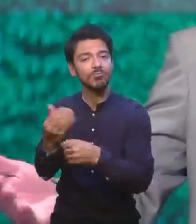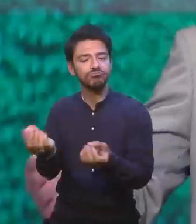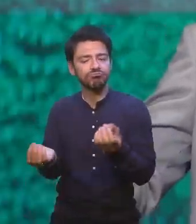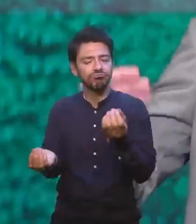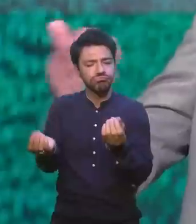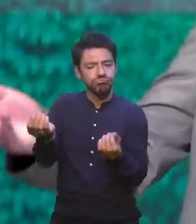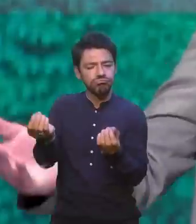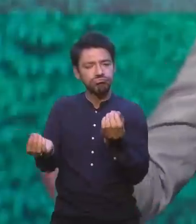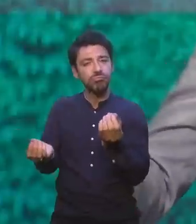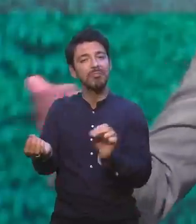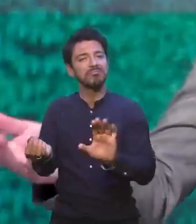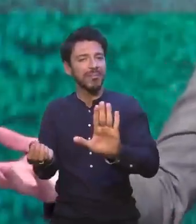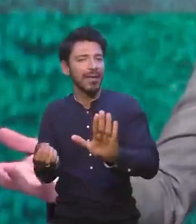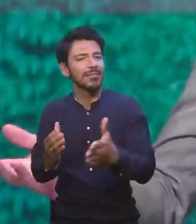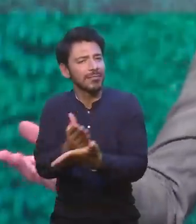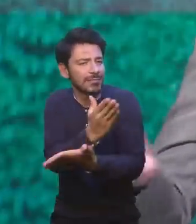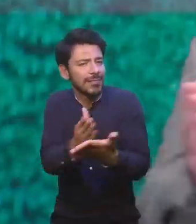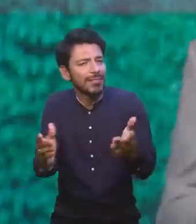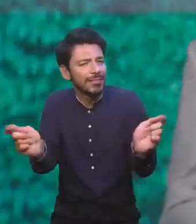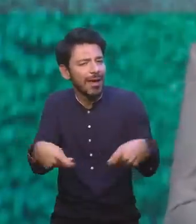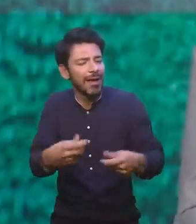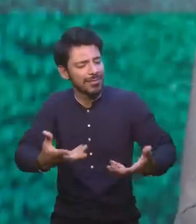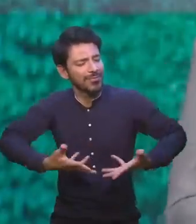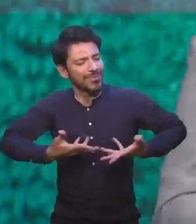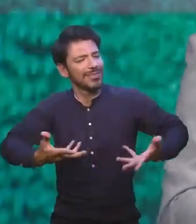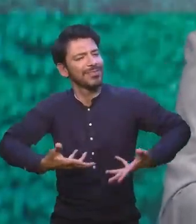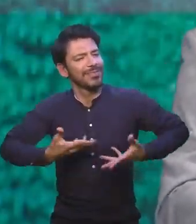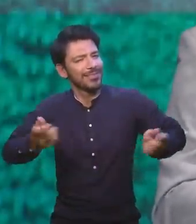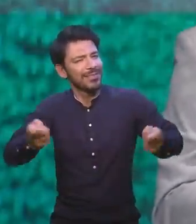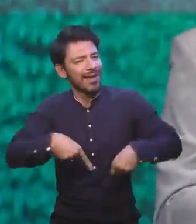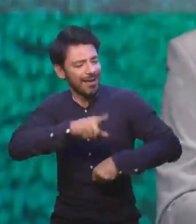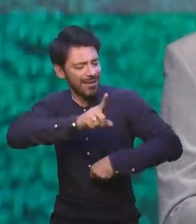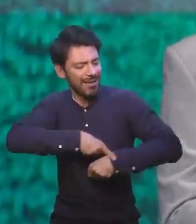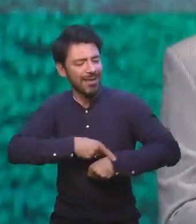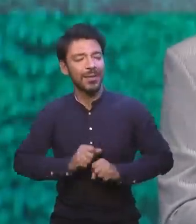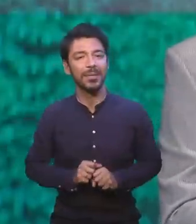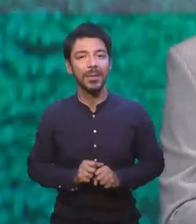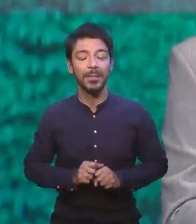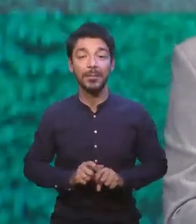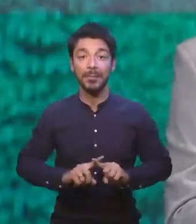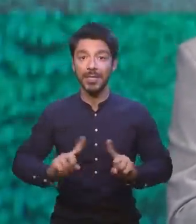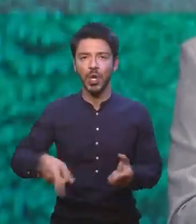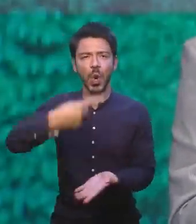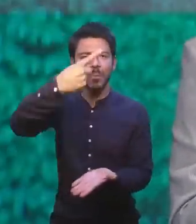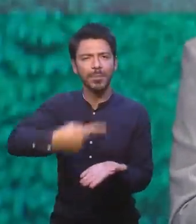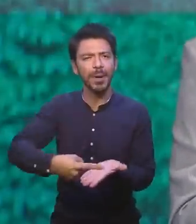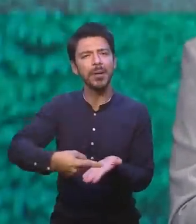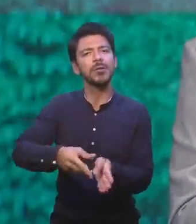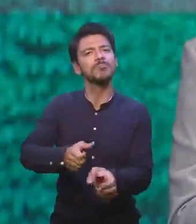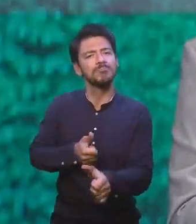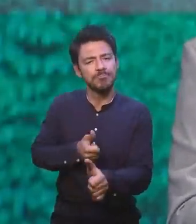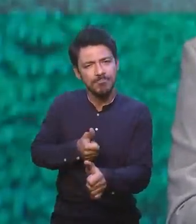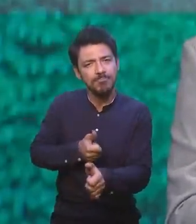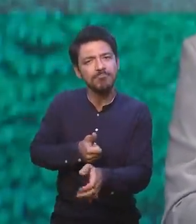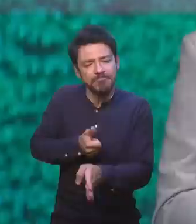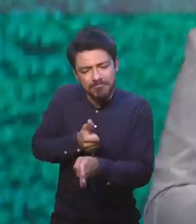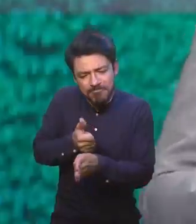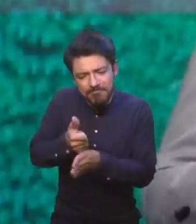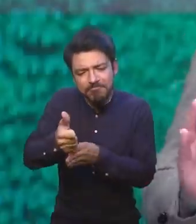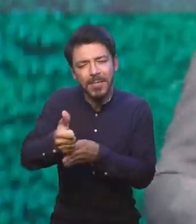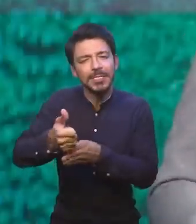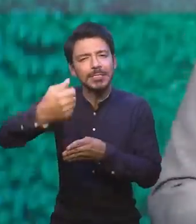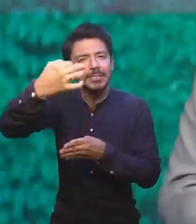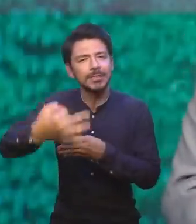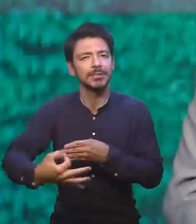que tenhamos que ser sério, que não pode se divertir. Notem, não, mas há um mínimo de comprometimento moral nas nossas escolhas. Mas